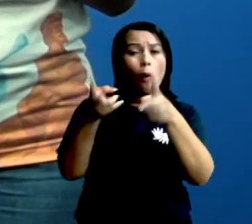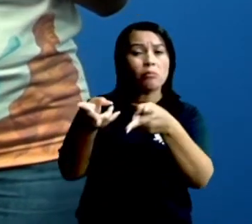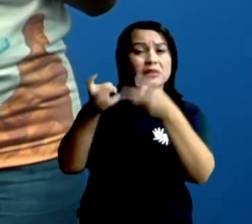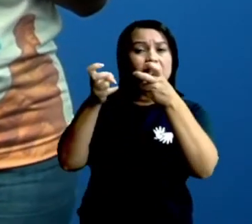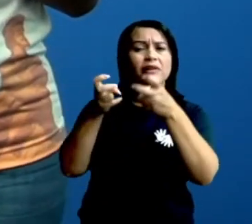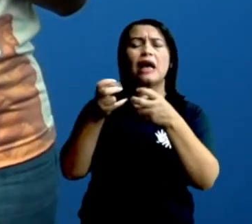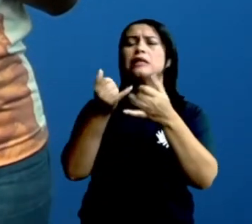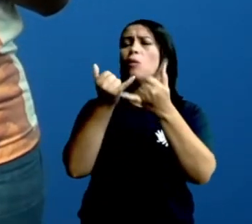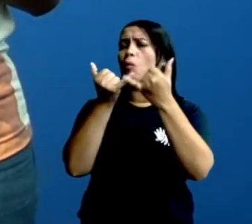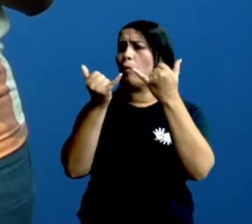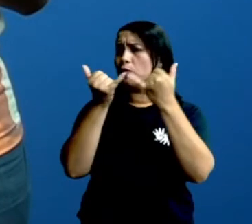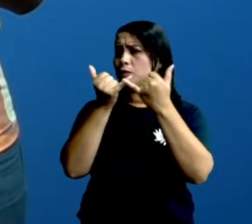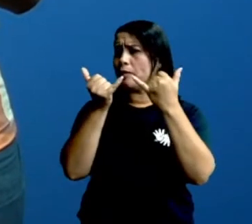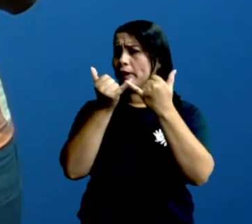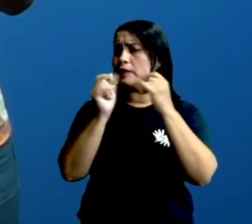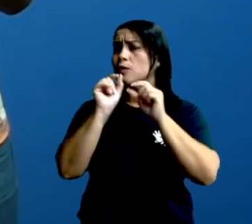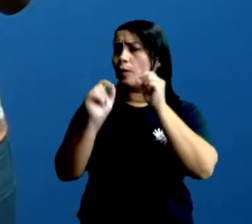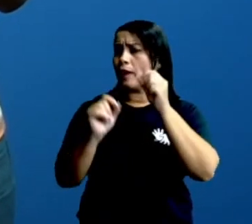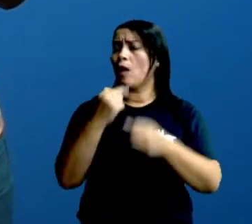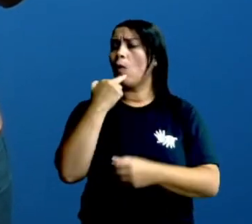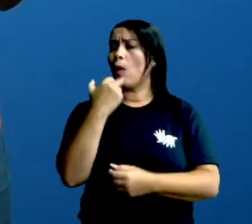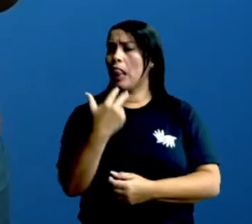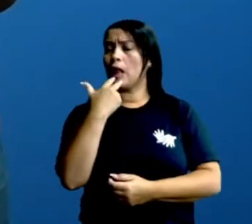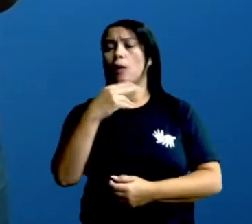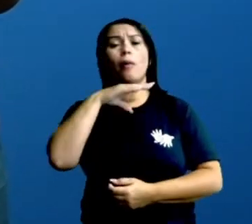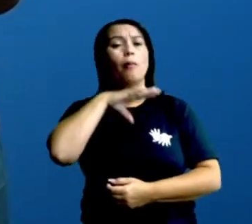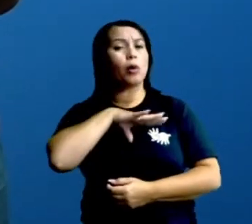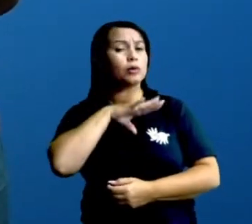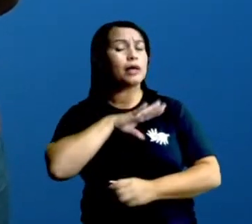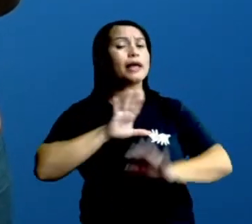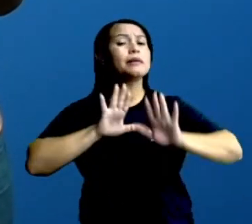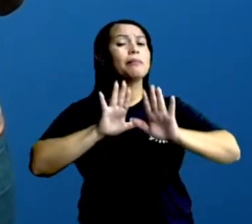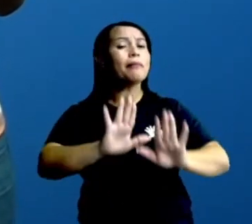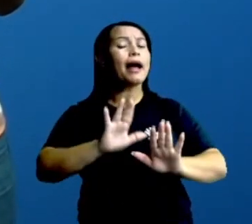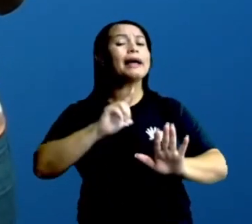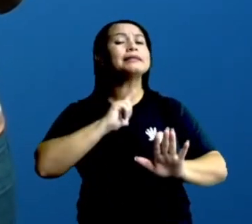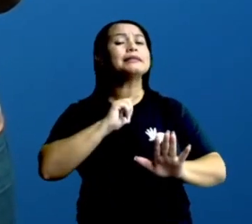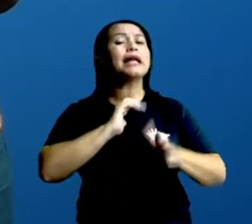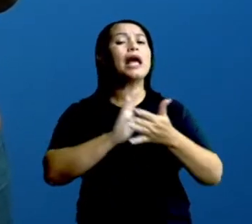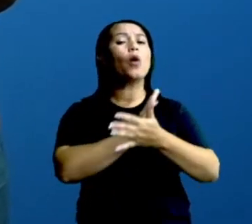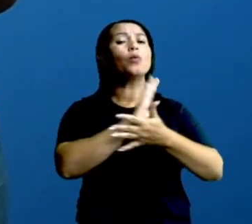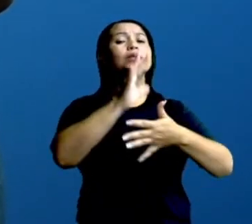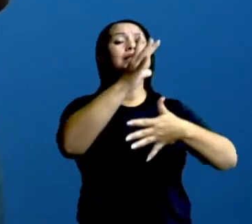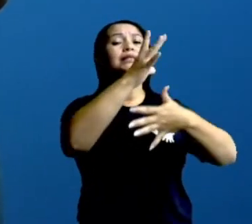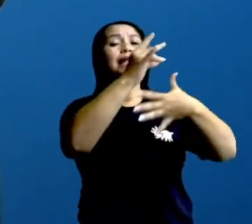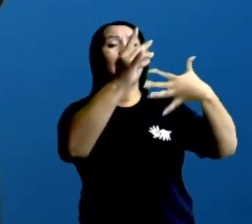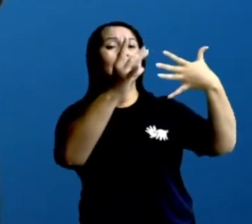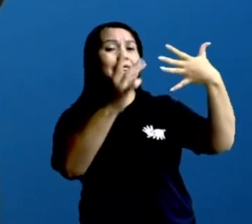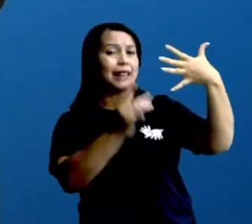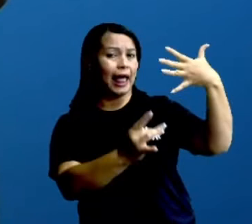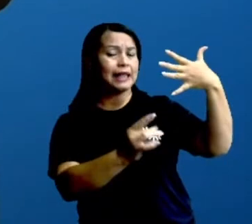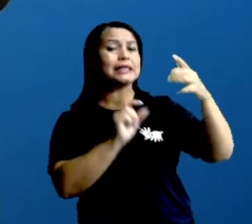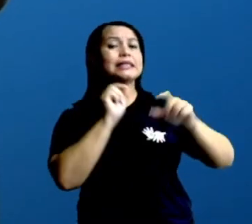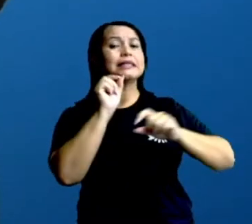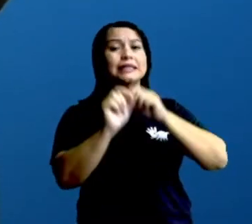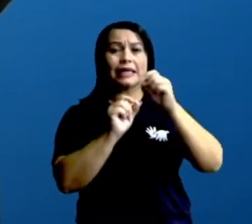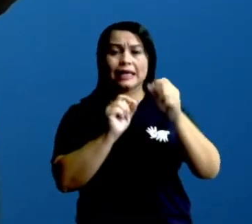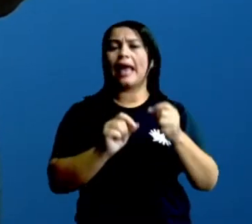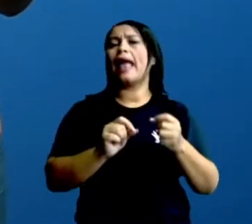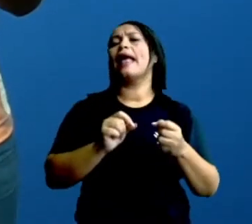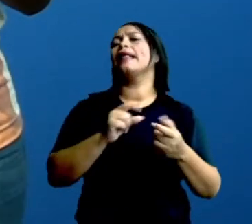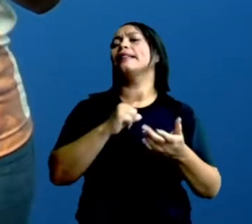são muito parecidos com língua portuguesa, mas existem detalhes na escrita que